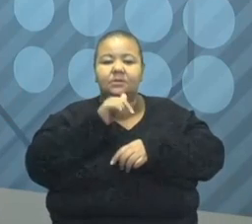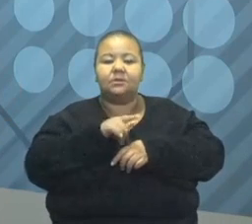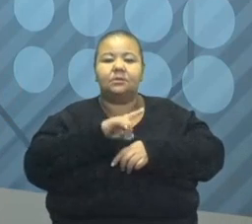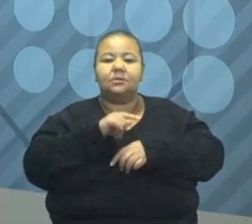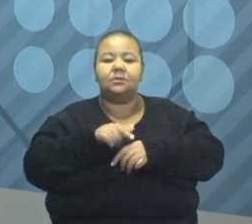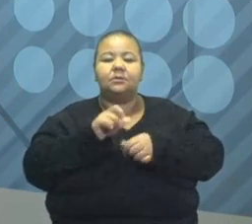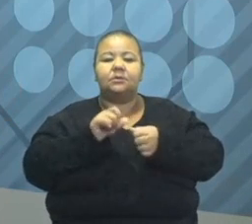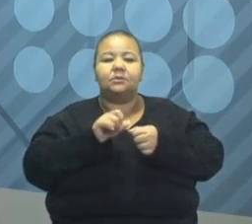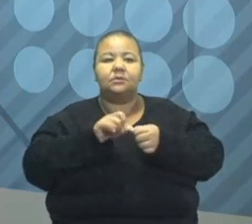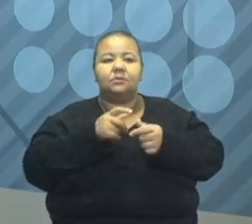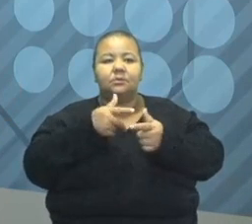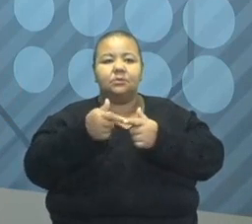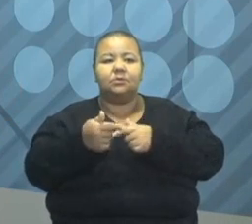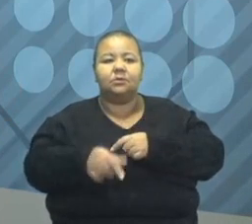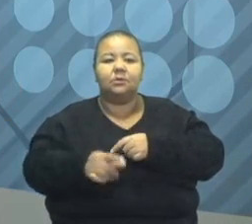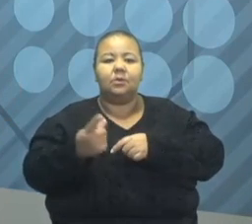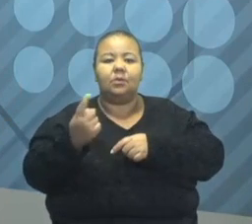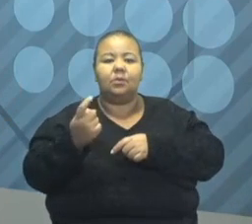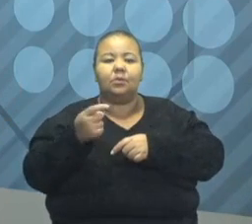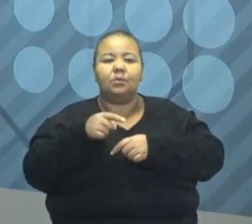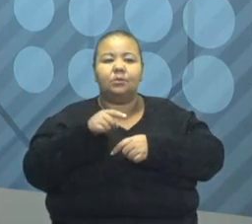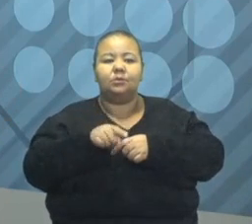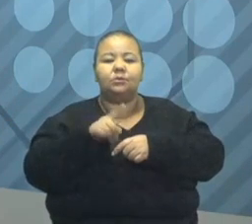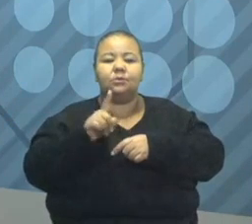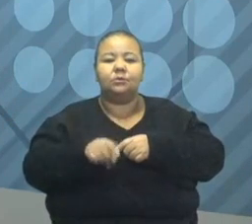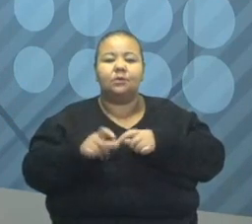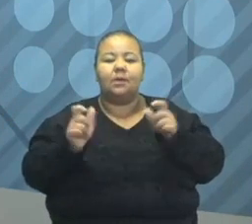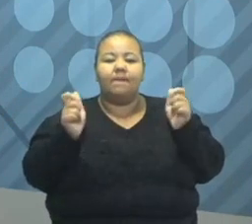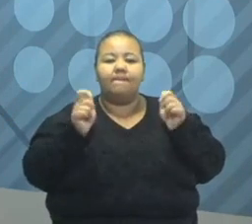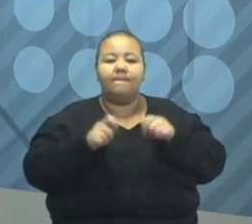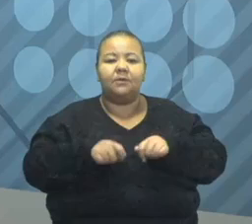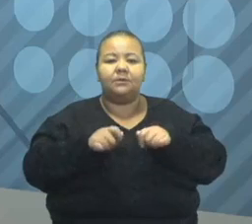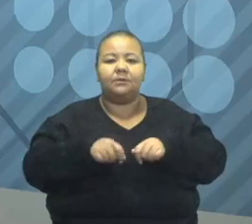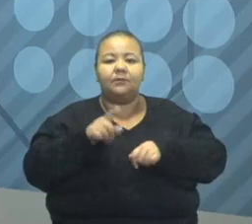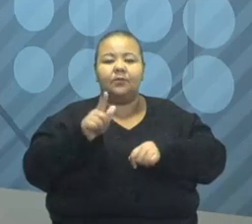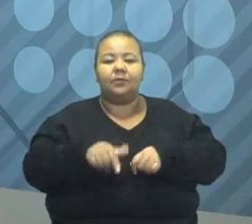possui uma solução única, então ele é um sistema possível e